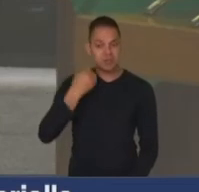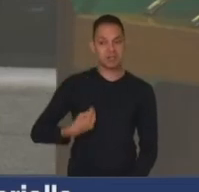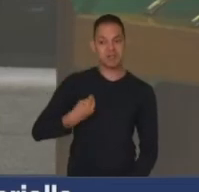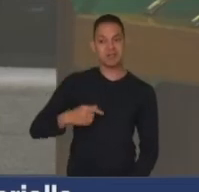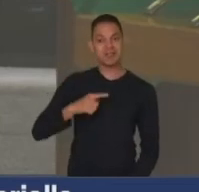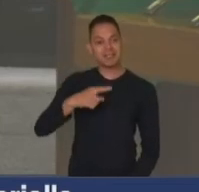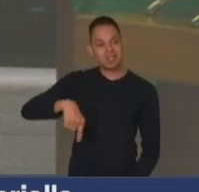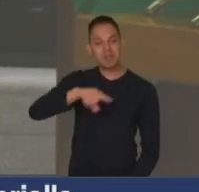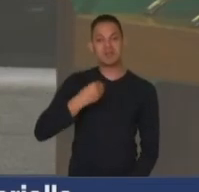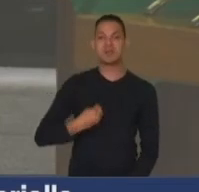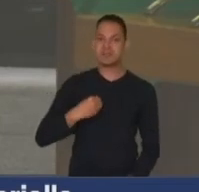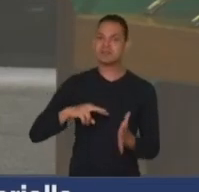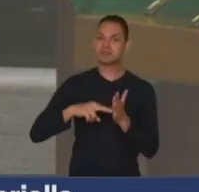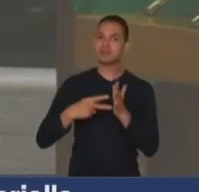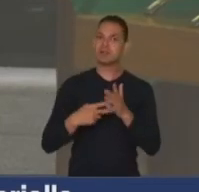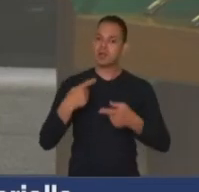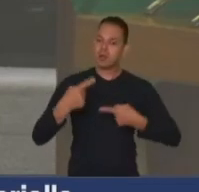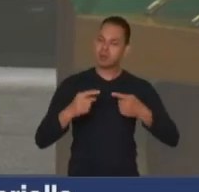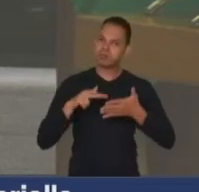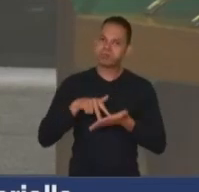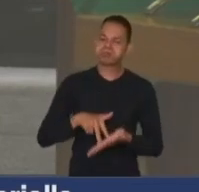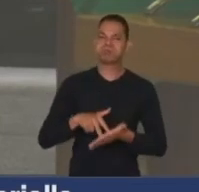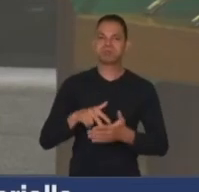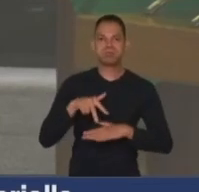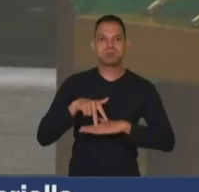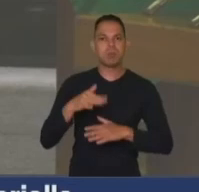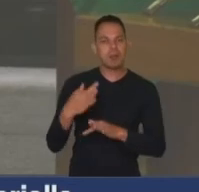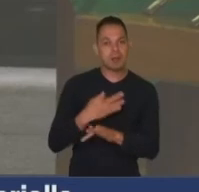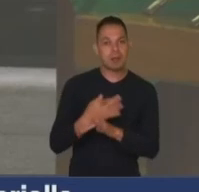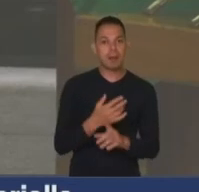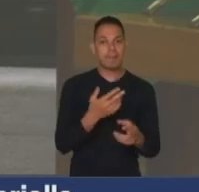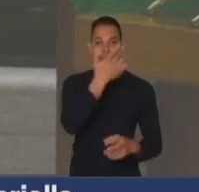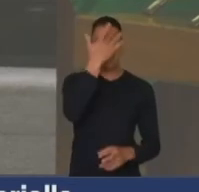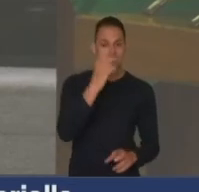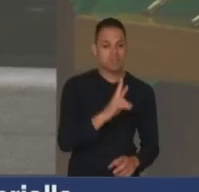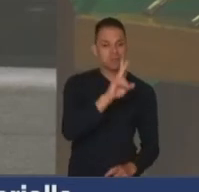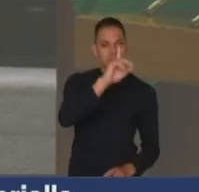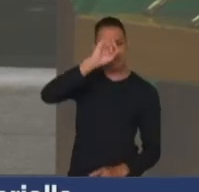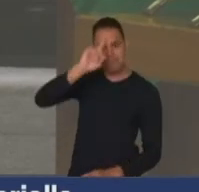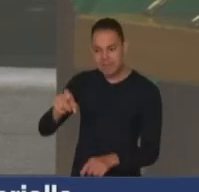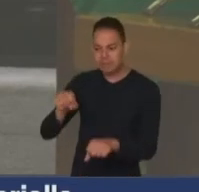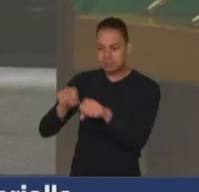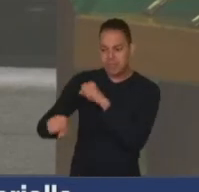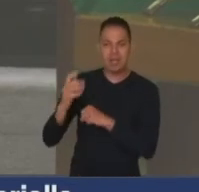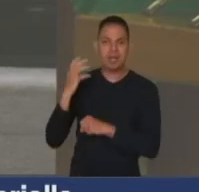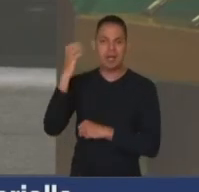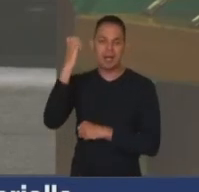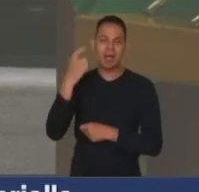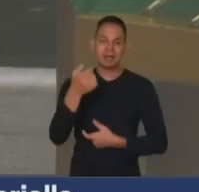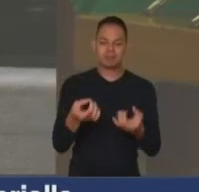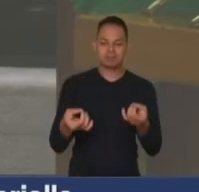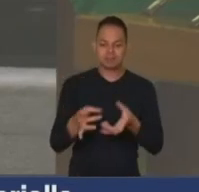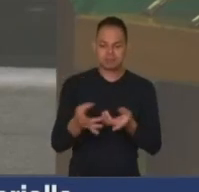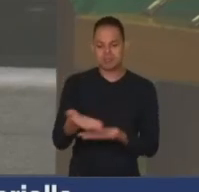estarmos vivas, já é um ato político. Enquanto a gente não responder quem mandou matar a Mari, a gente segue com essa democracia fragilizada. E eu realmente espero que